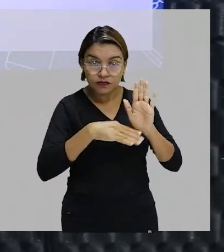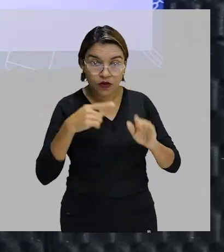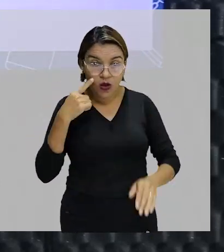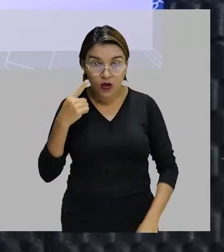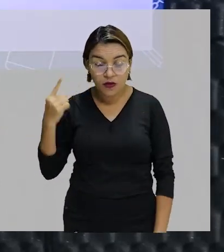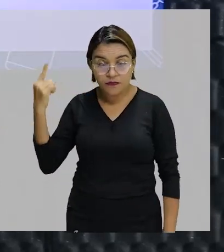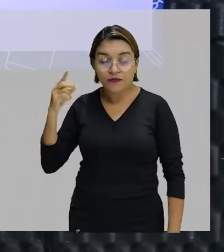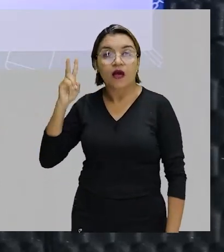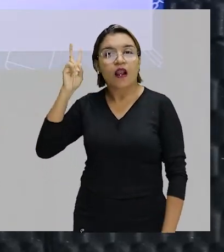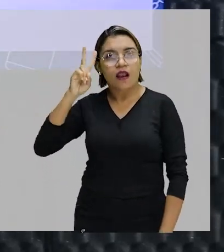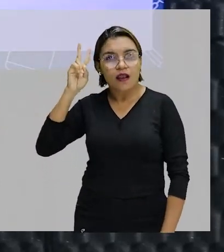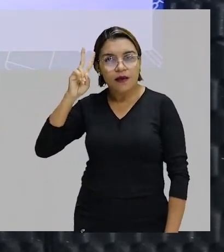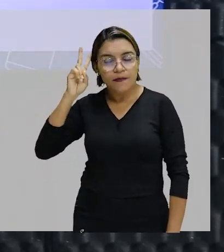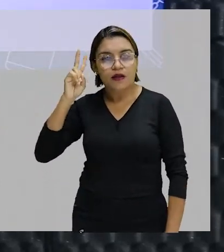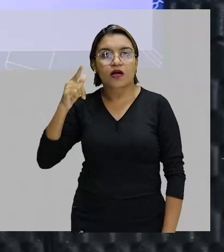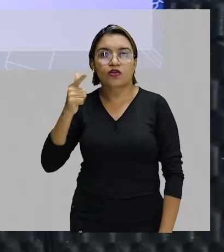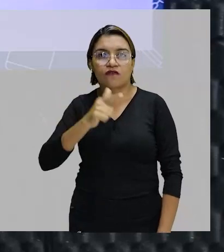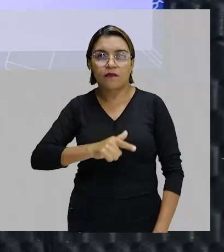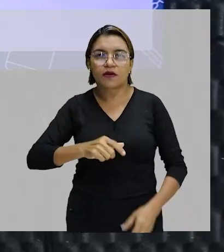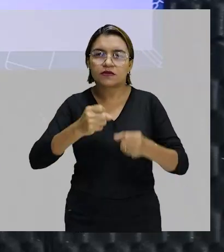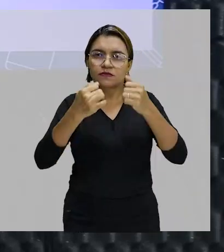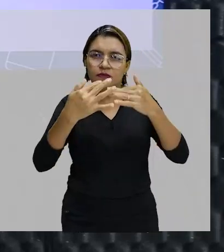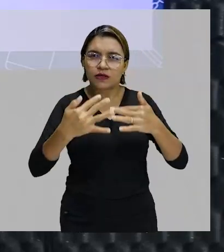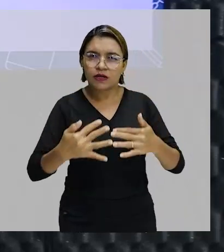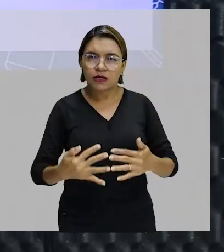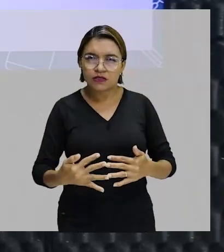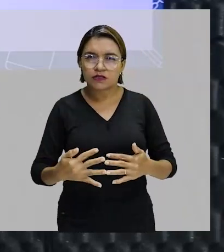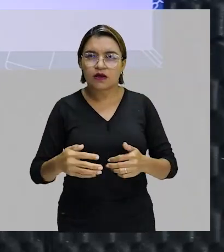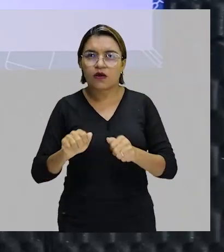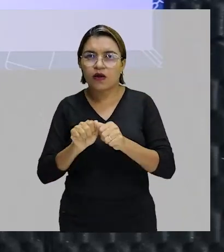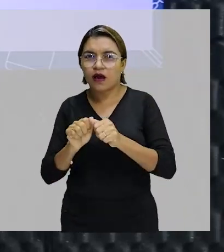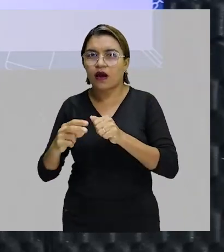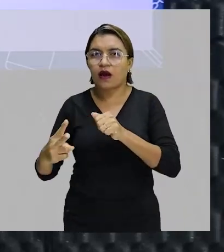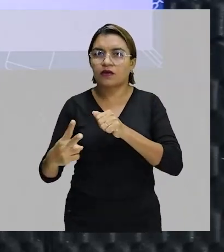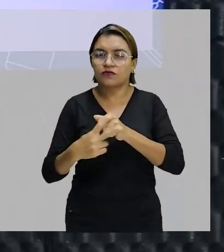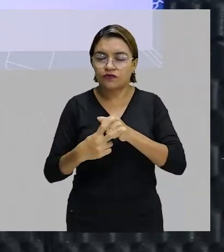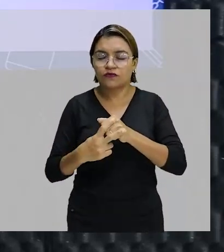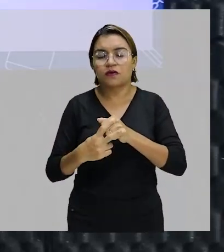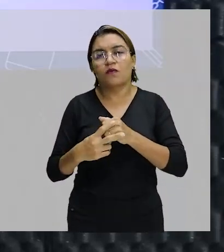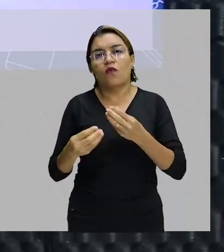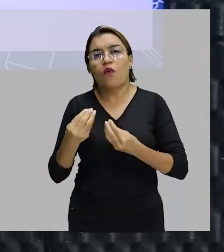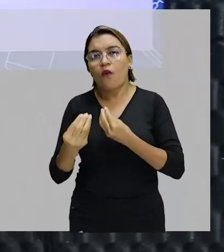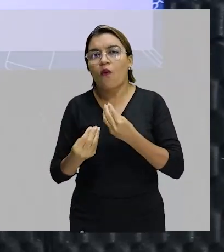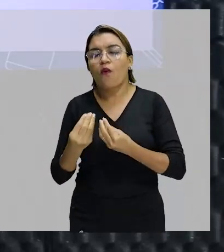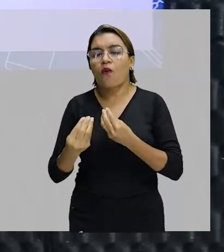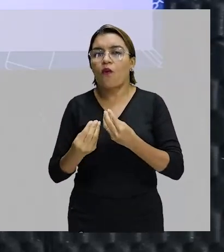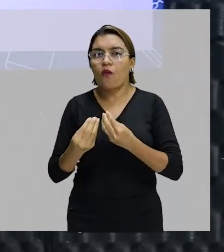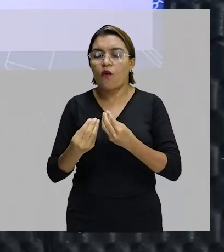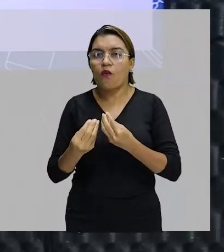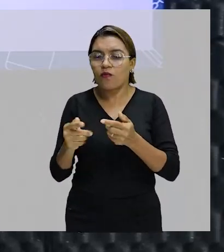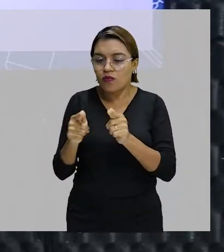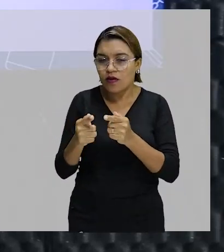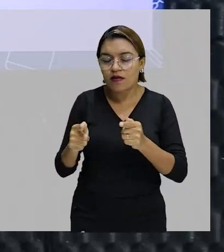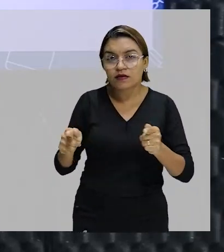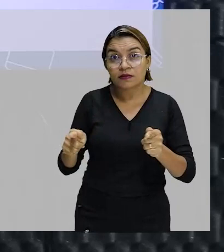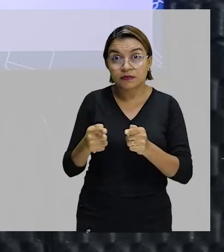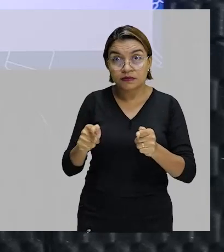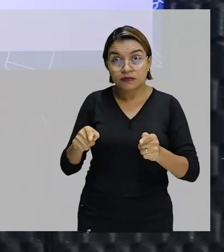vamos relembrar um pouquinho da definição do que são os advérbios e de que forma essa classe